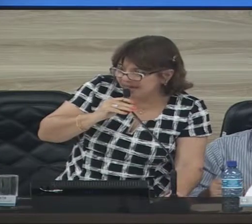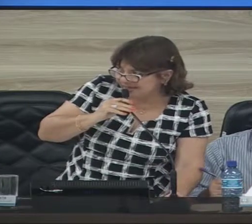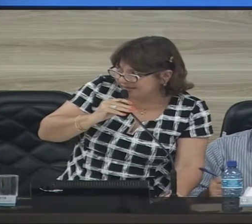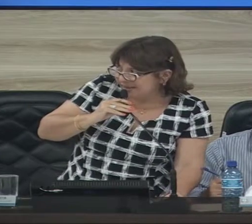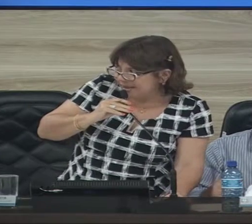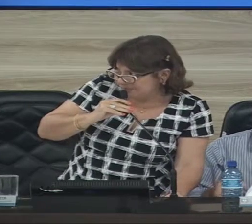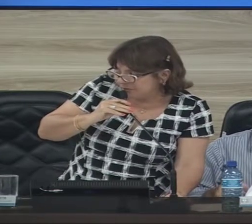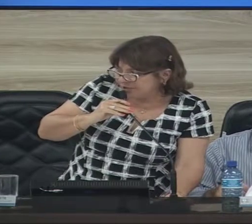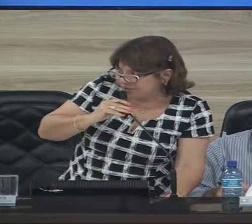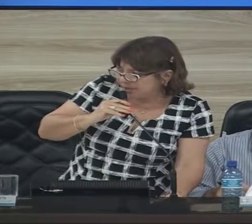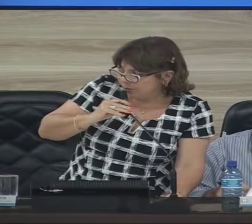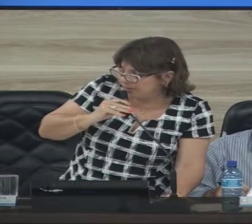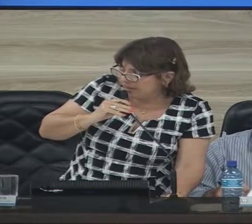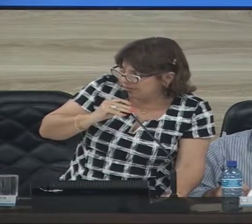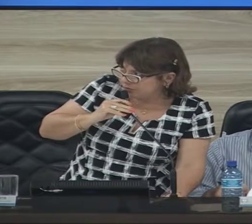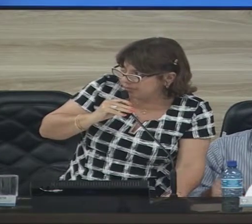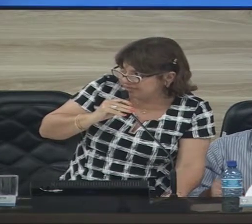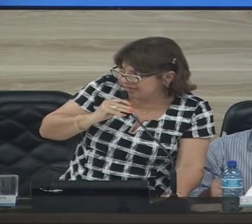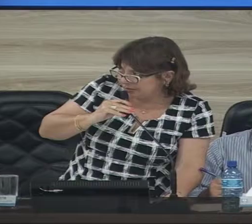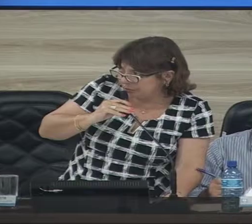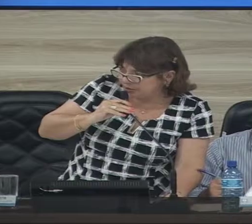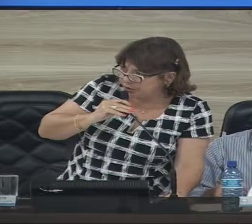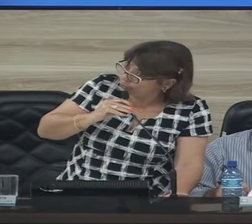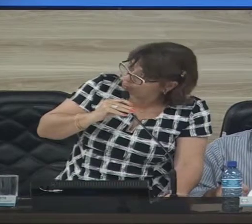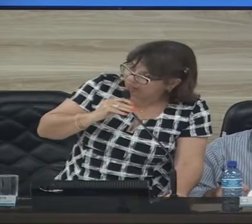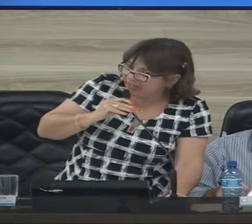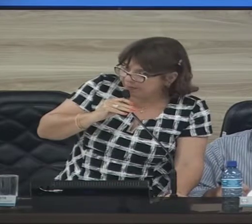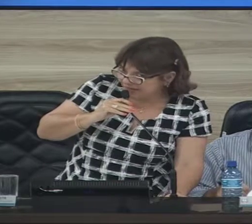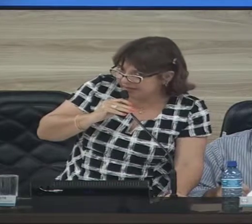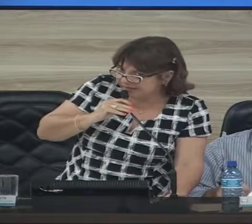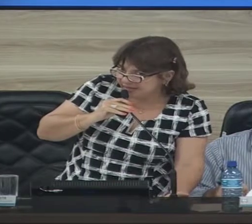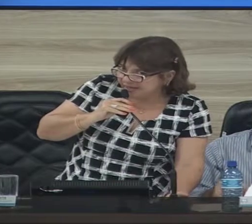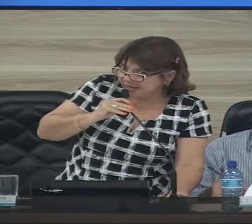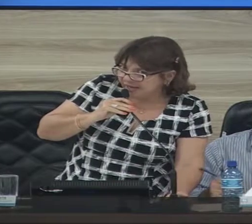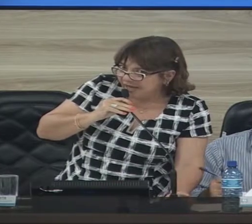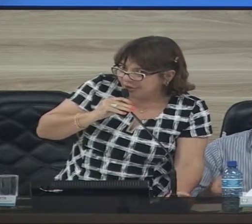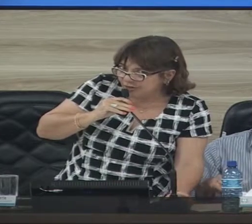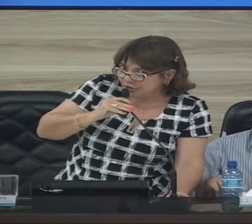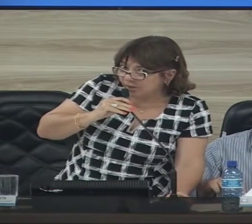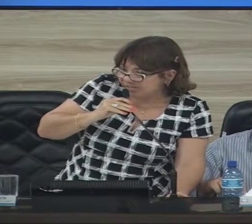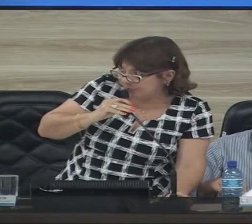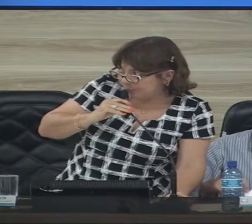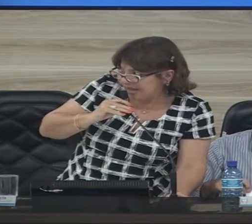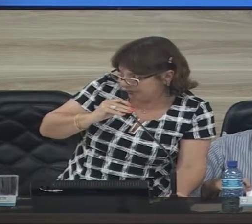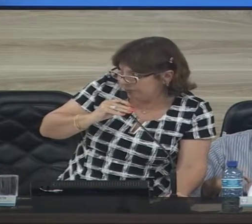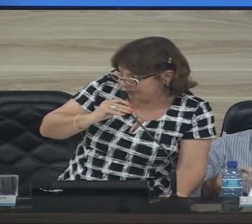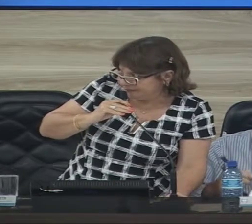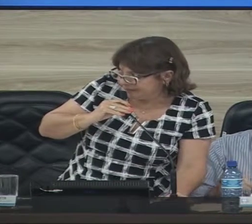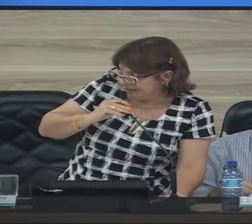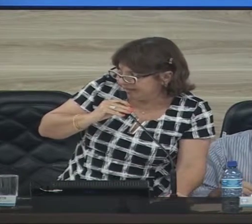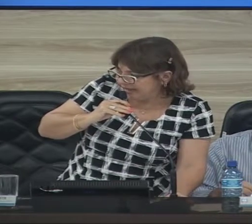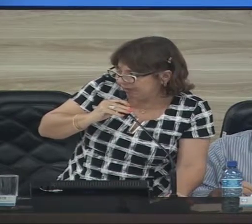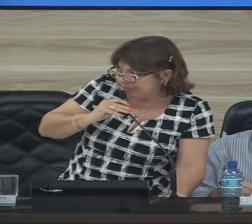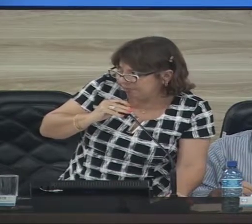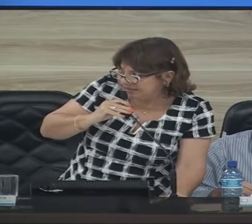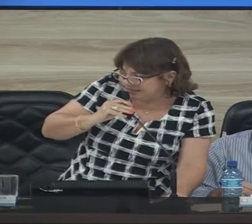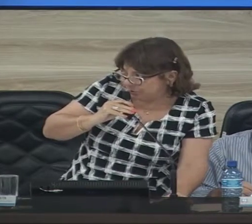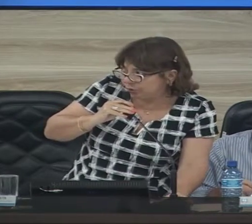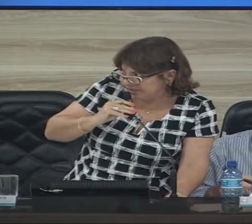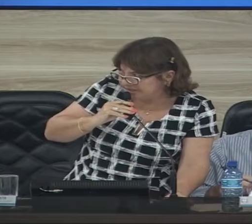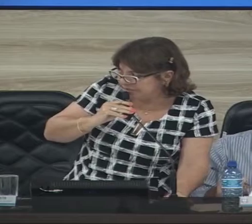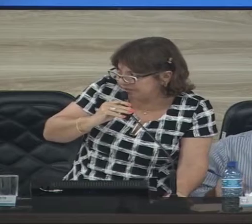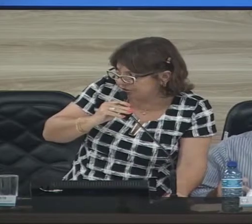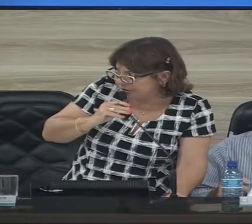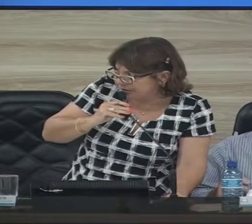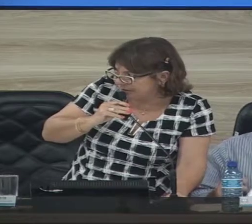tudo mais, mas eu acho que quando as coisas, eu acho que tudo tem limites. E eu acho que o respeito, né, é um